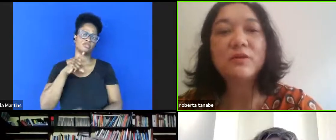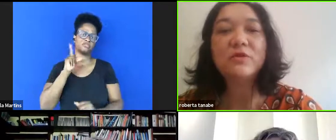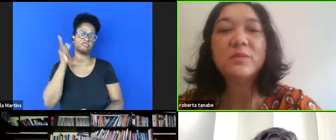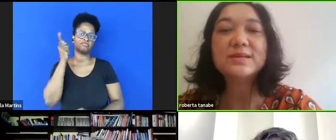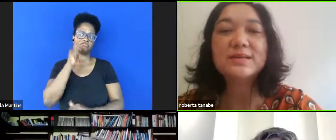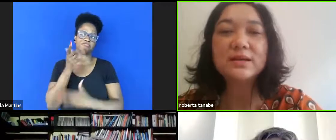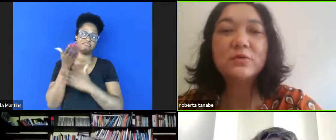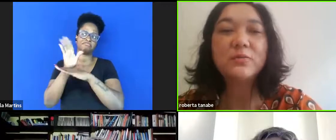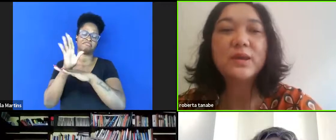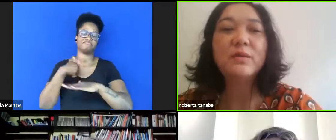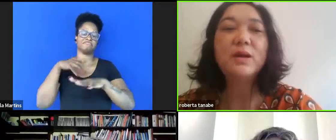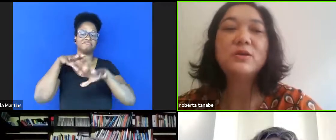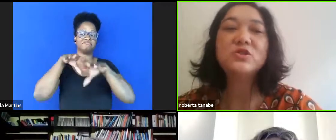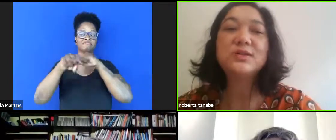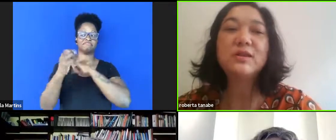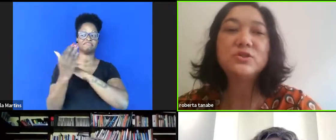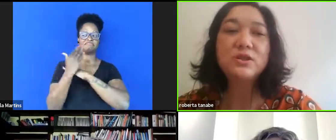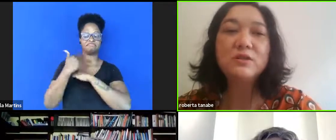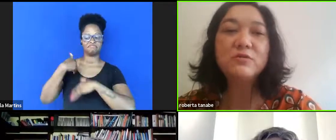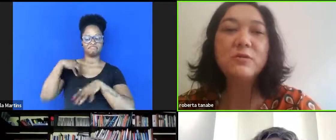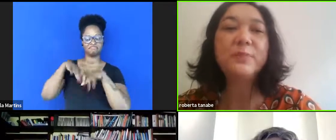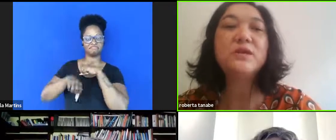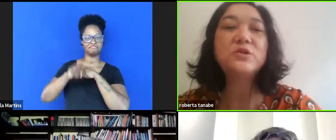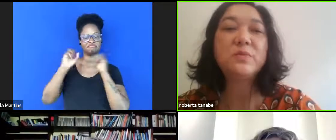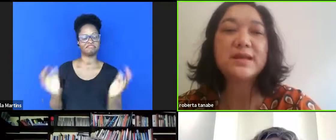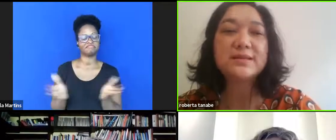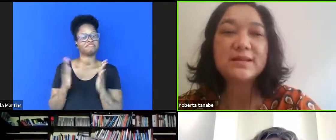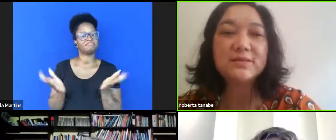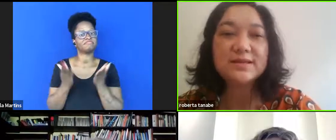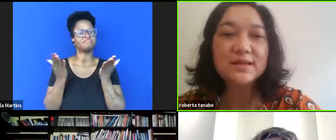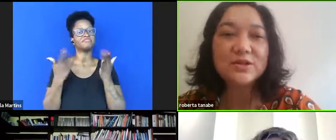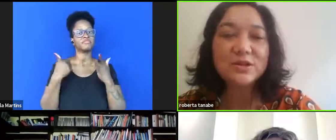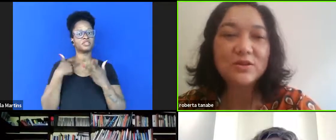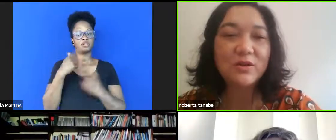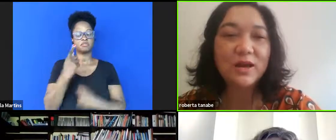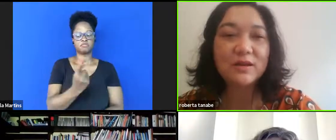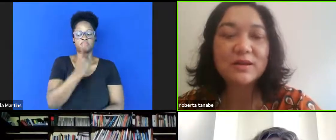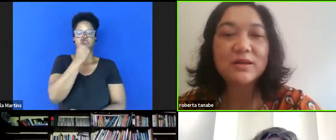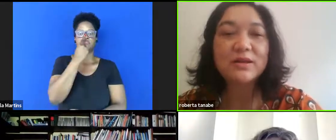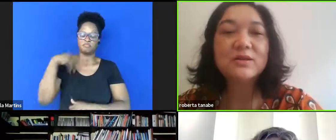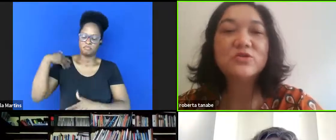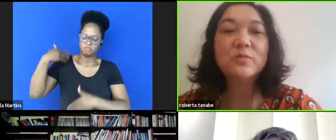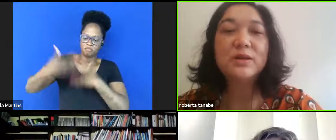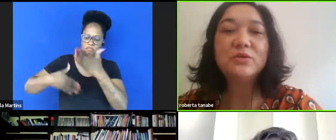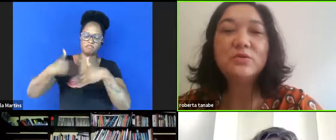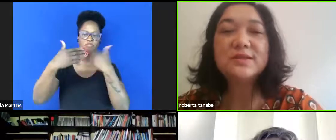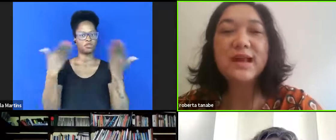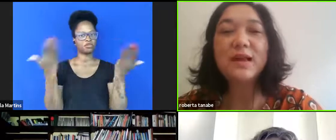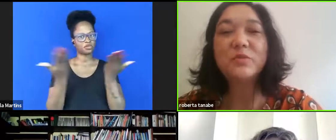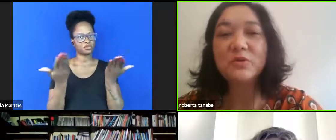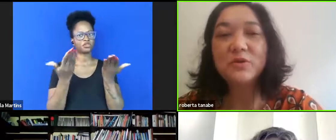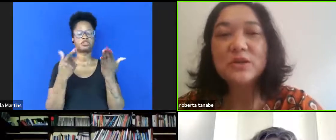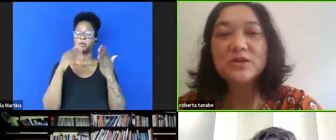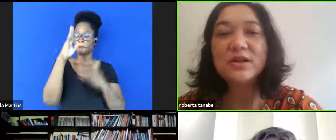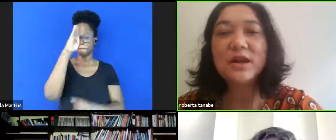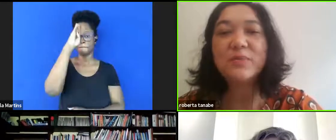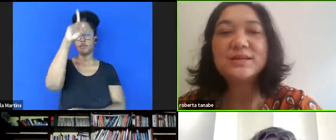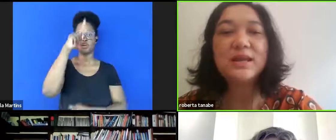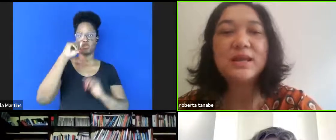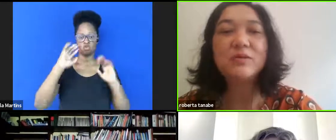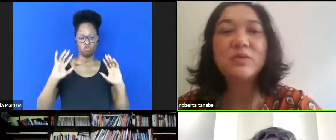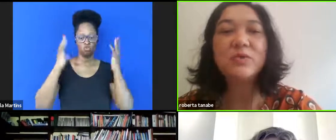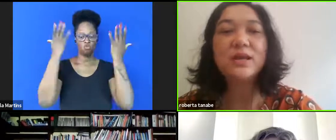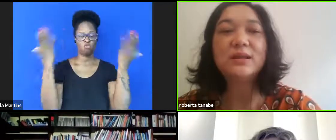contribuíram para a minha formação, pelo incentivo e inspiração nessa trajetória. Sobretudo, celebro hoje